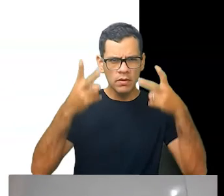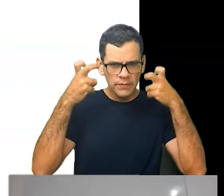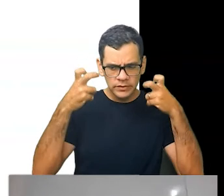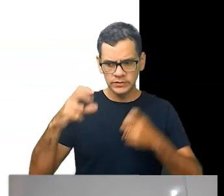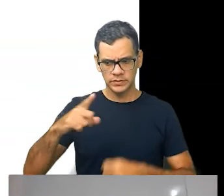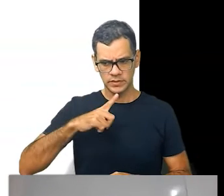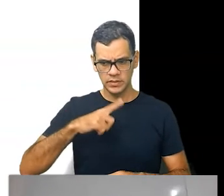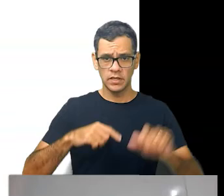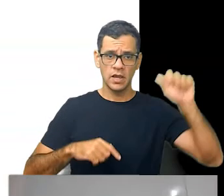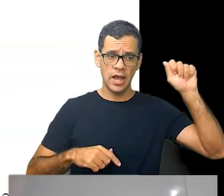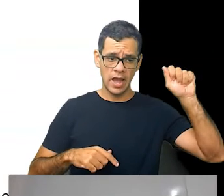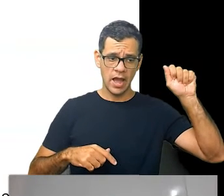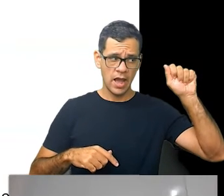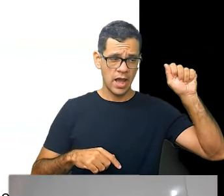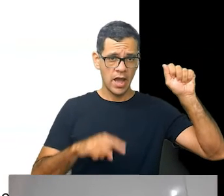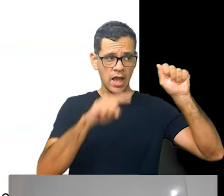2 e o 4 é igual a 4.